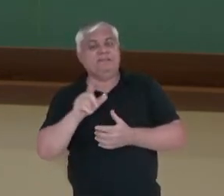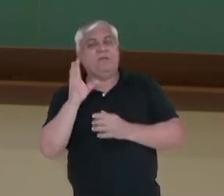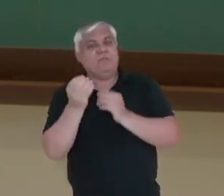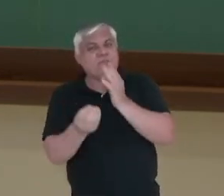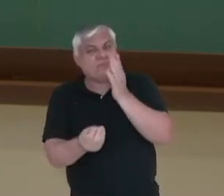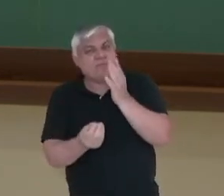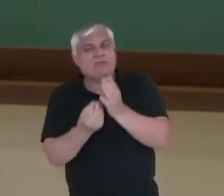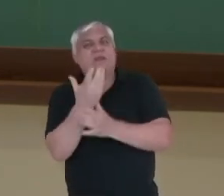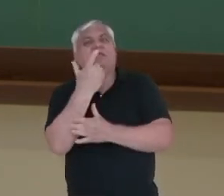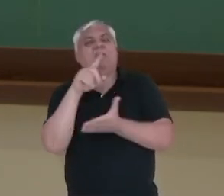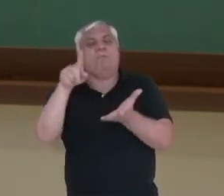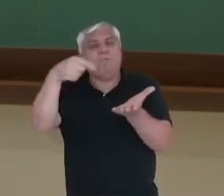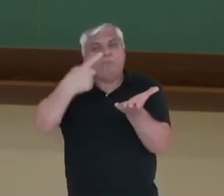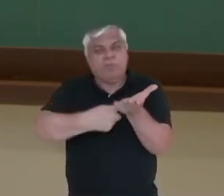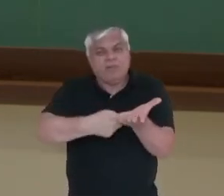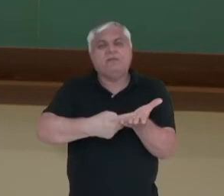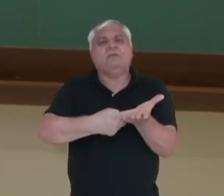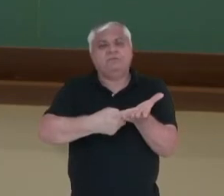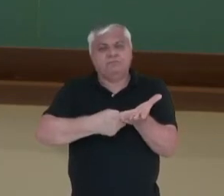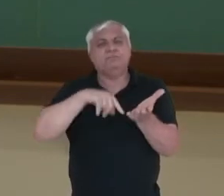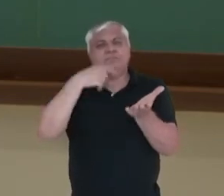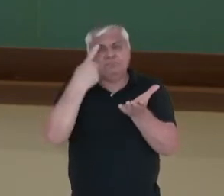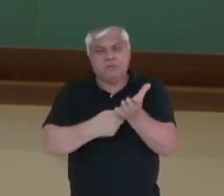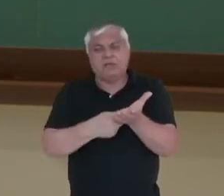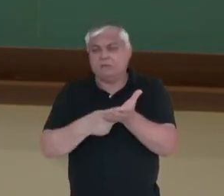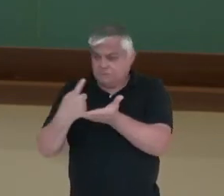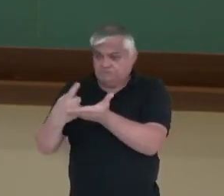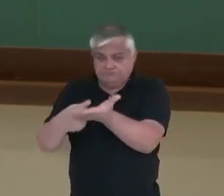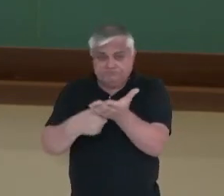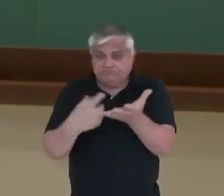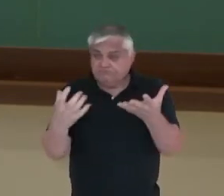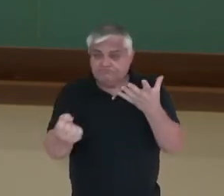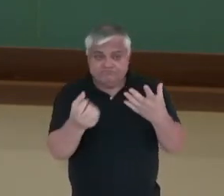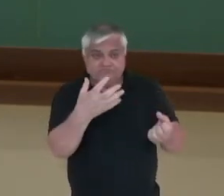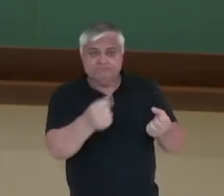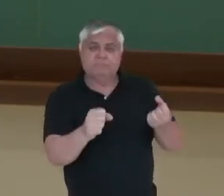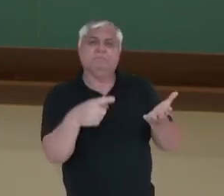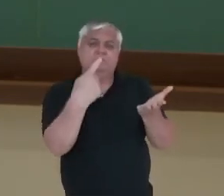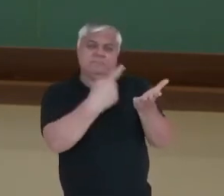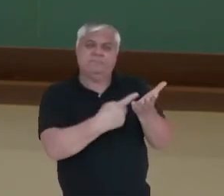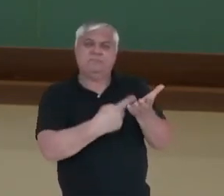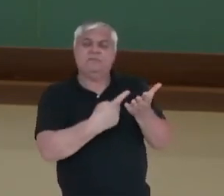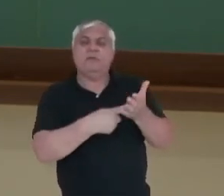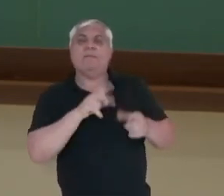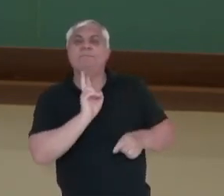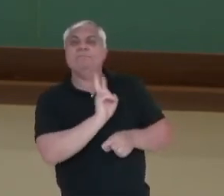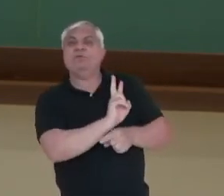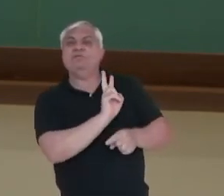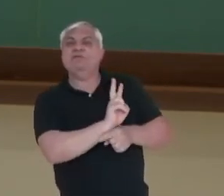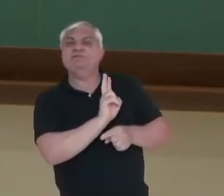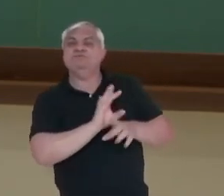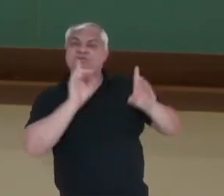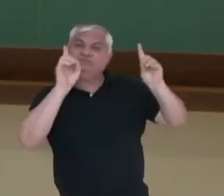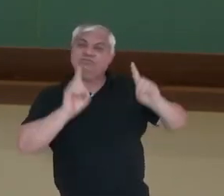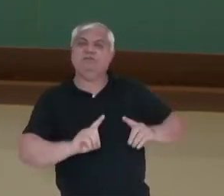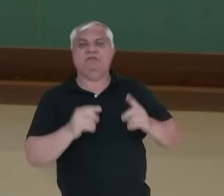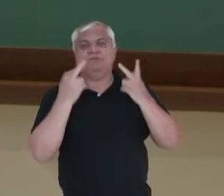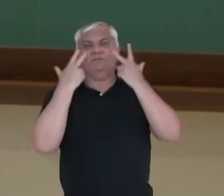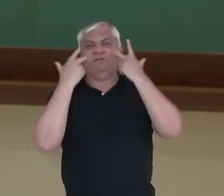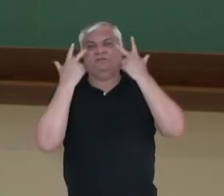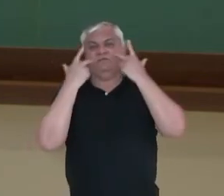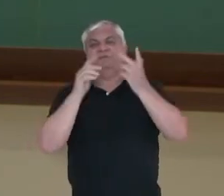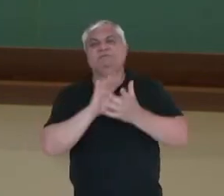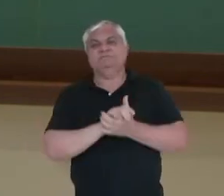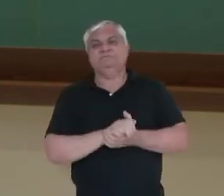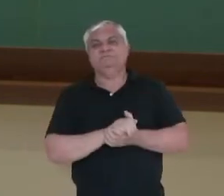um pacto, um acordo coletivo, visando a proteção desses direitos naturais, tá? Já que